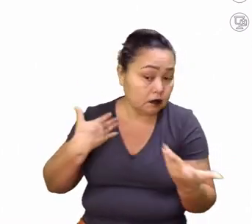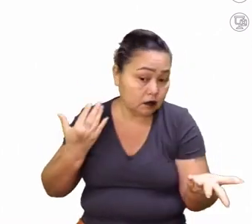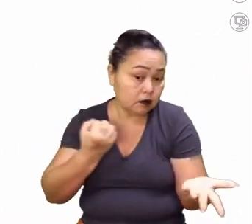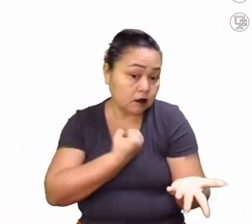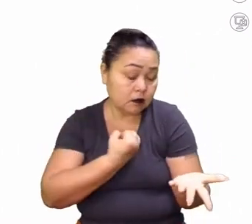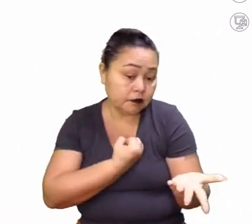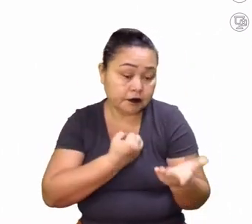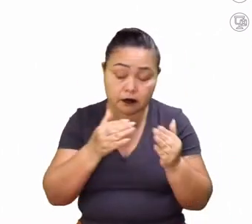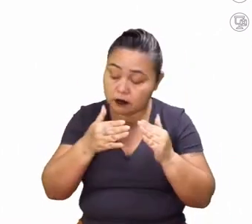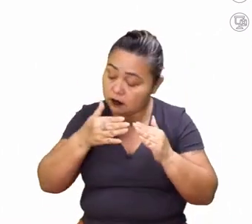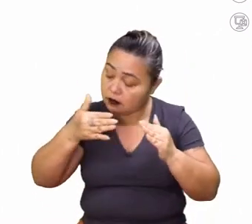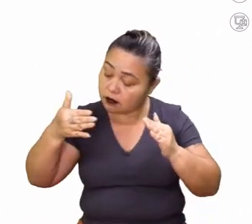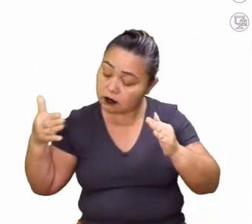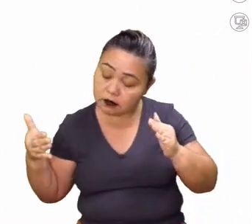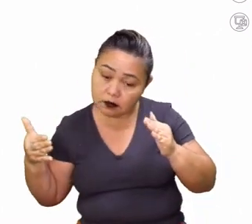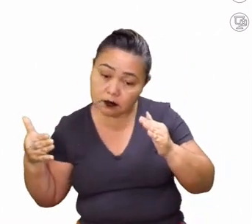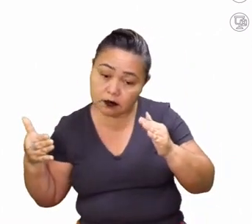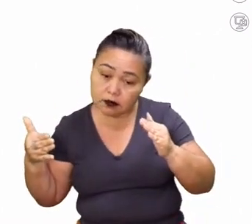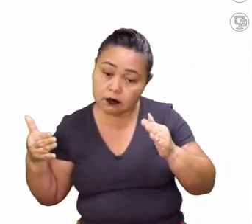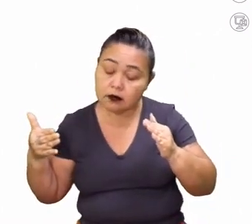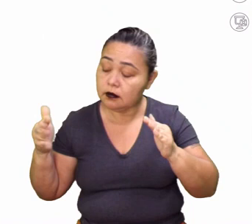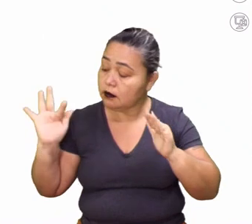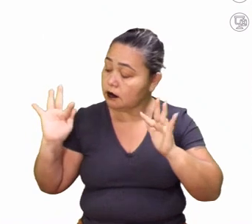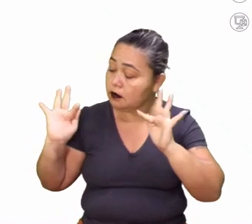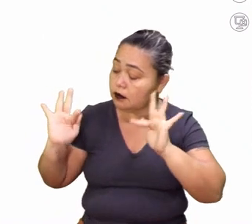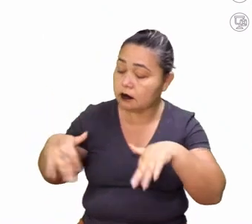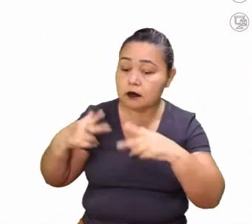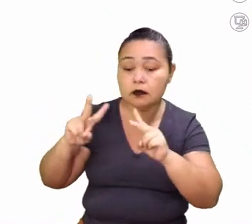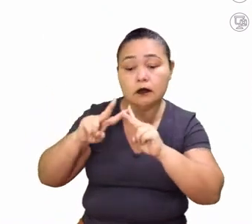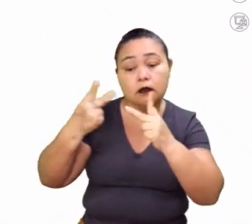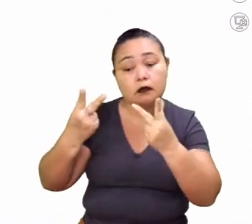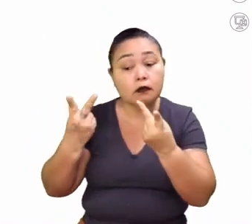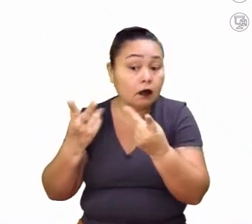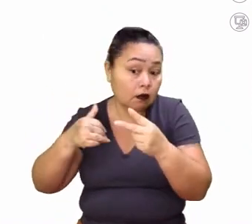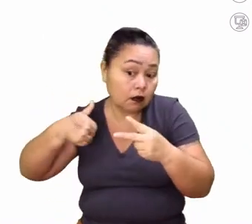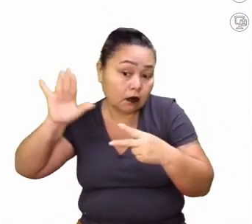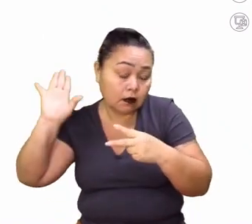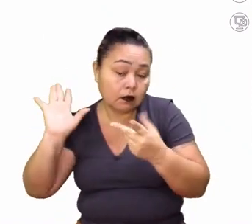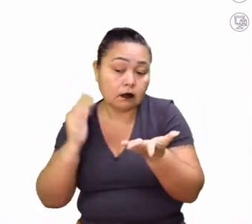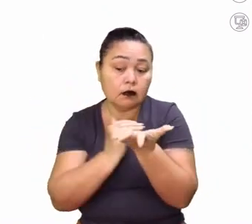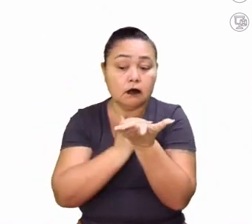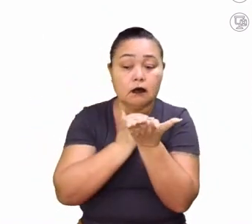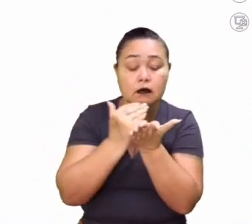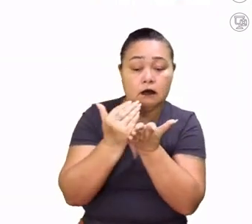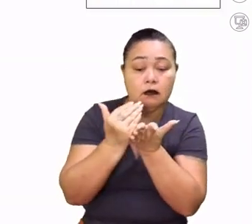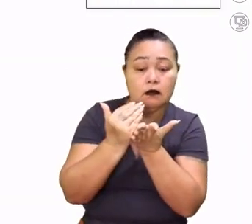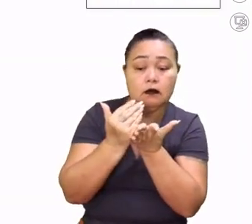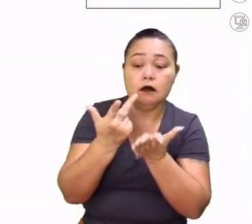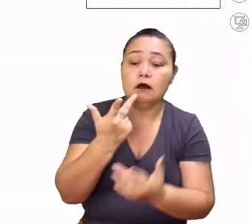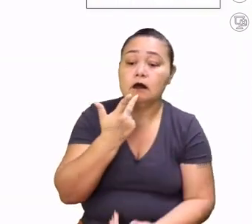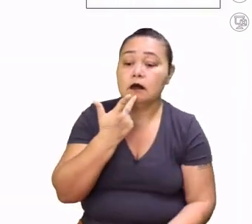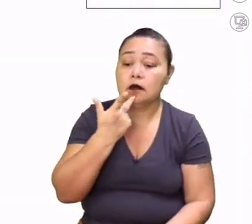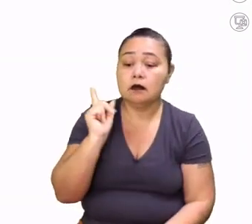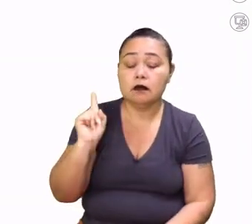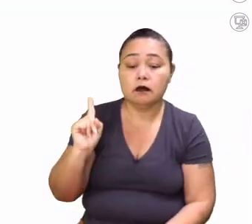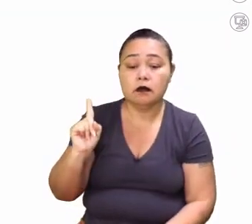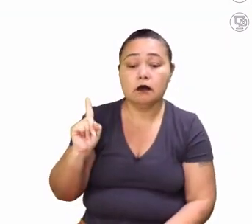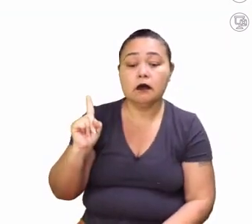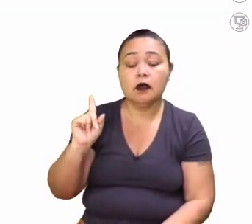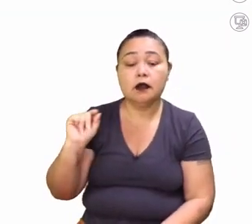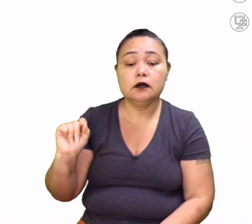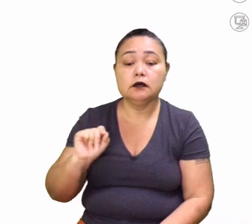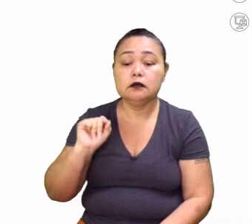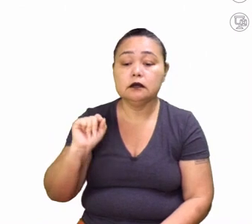para cá aumenta o volume final aqui é maior do que o Inicial então nós podemos dizer que